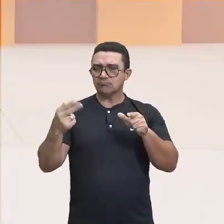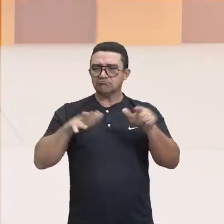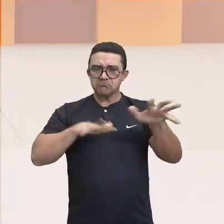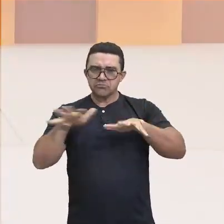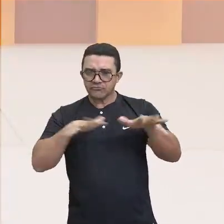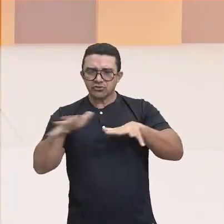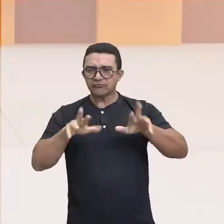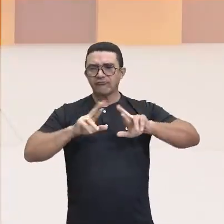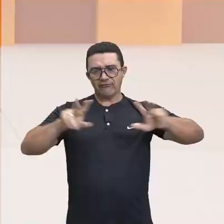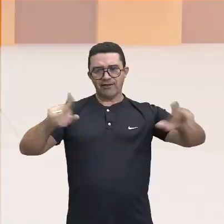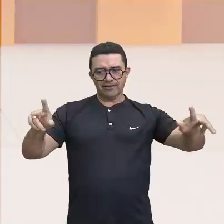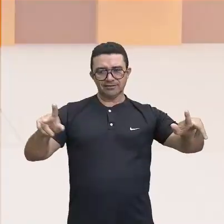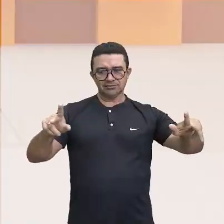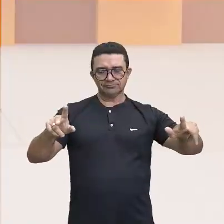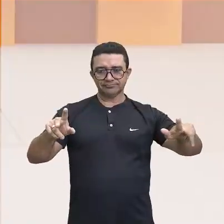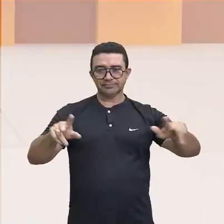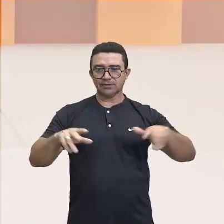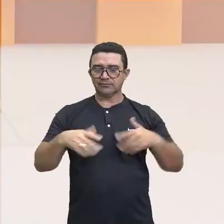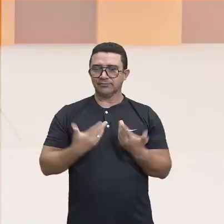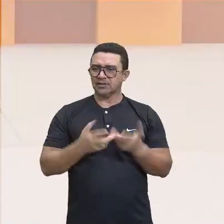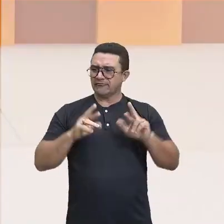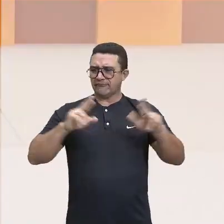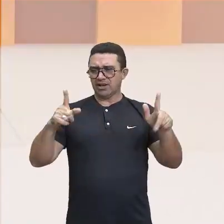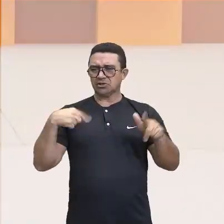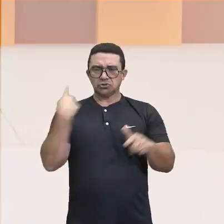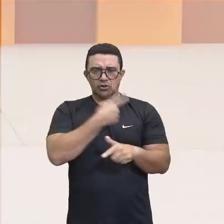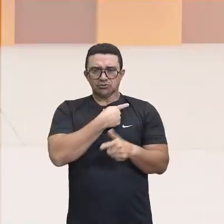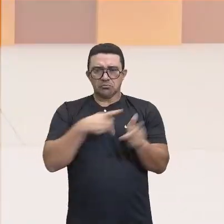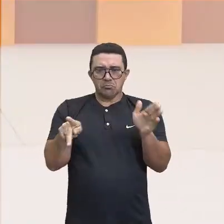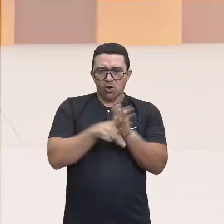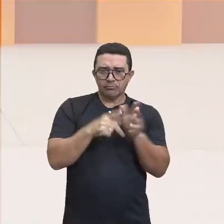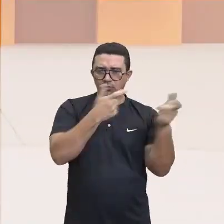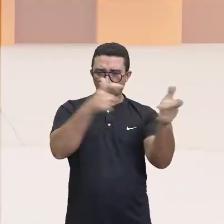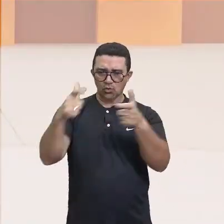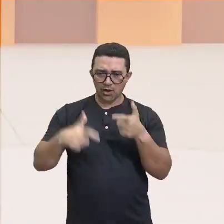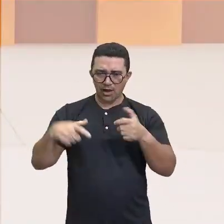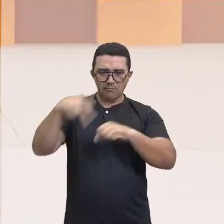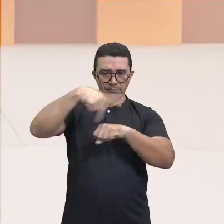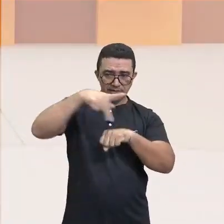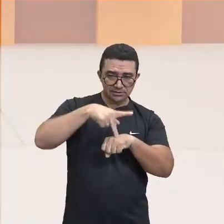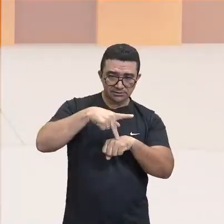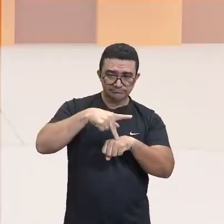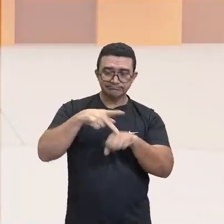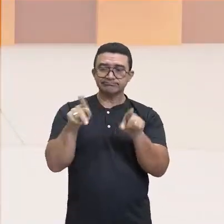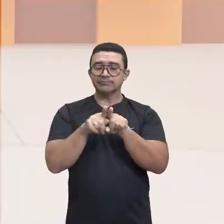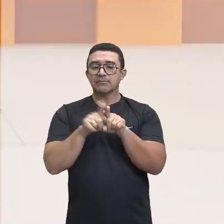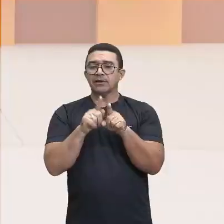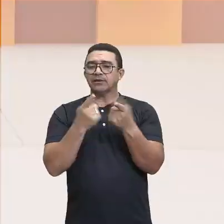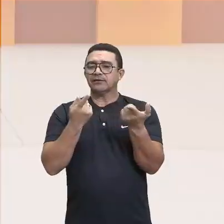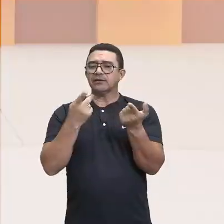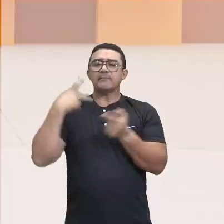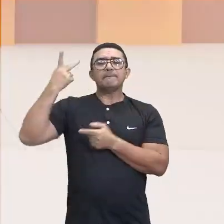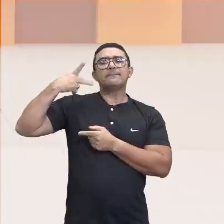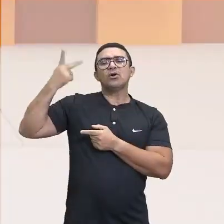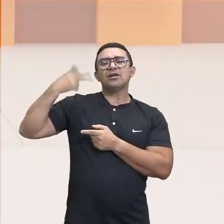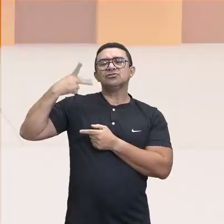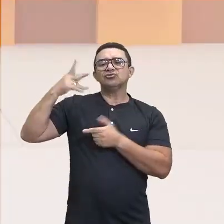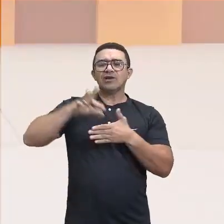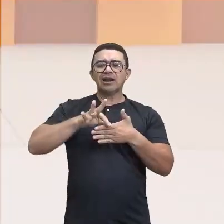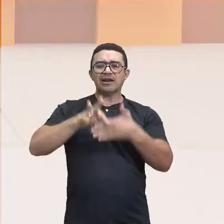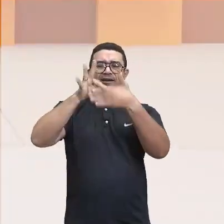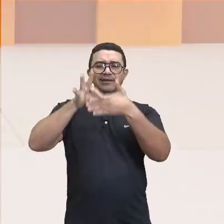que geralmente a gente costuma ouvir na nossa própria região, né? Política, quando a gente vê líderes de vários